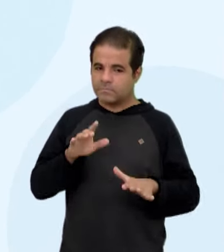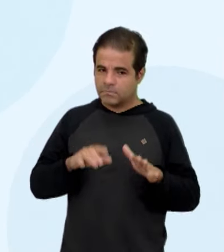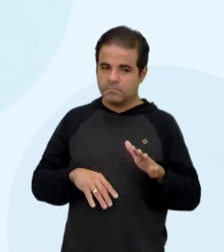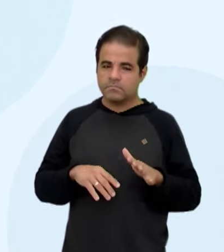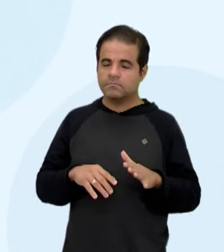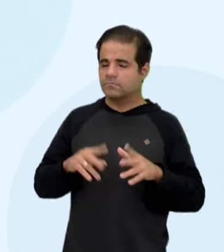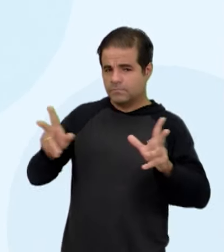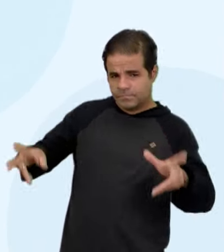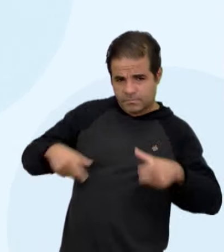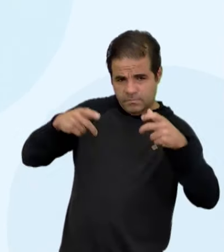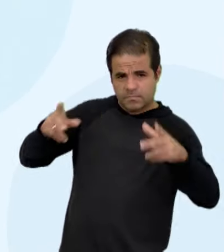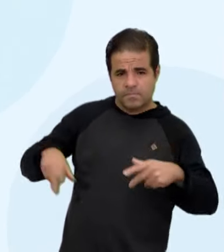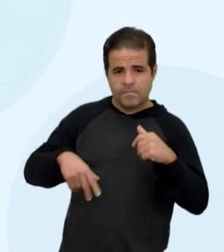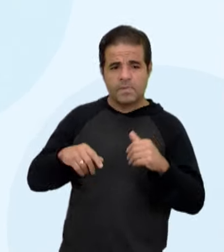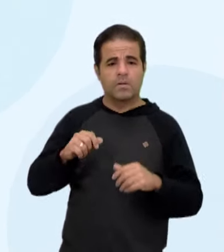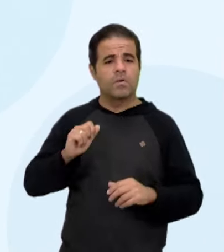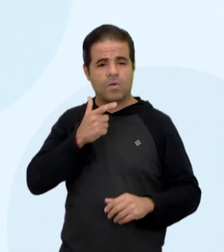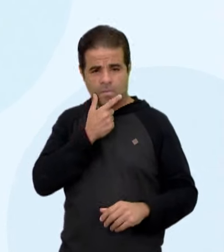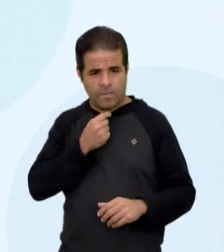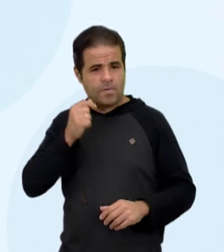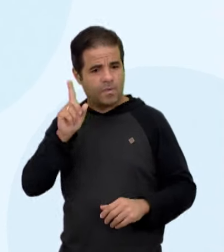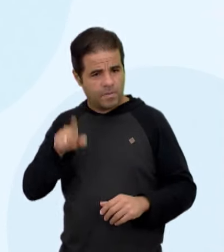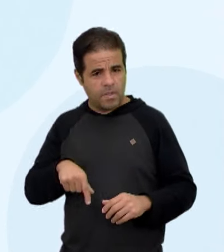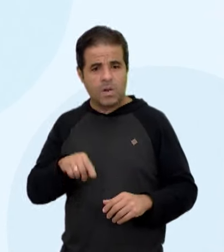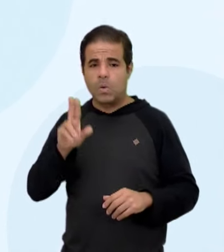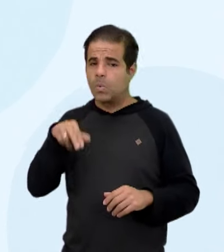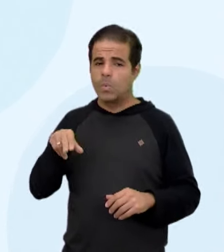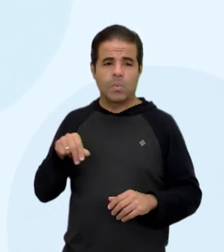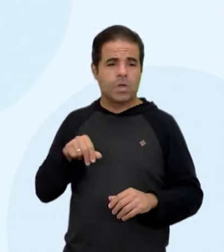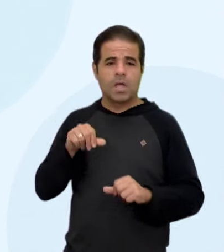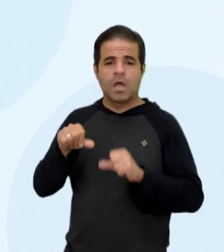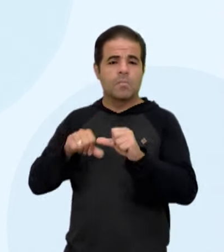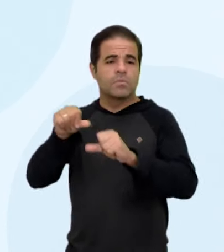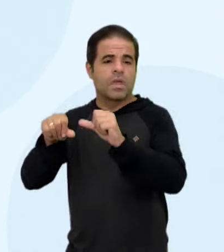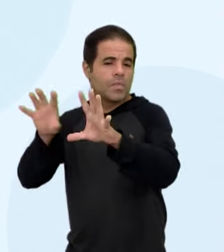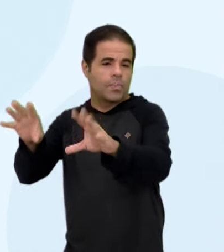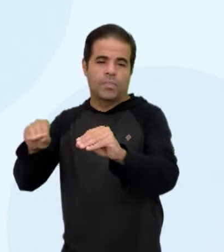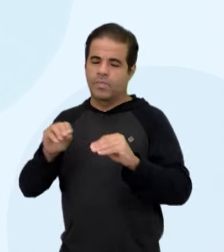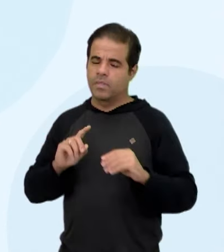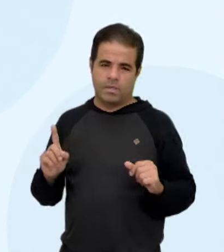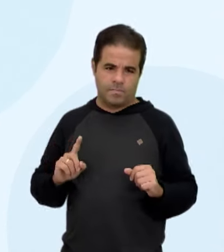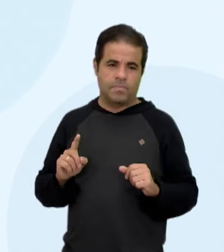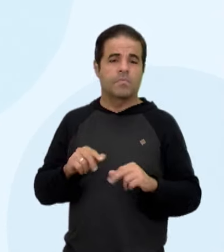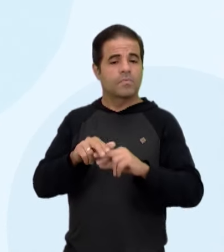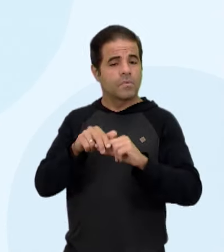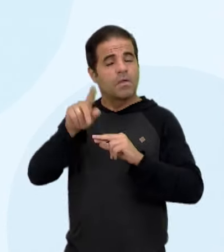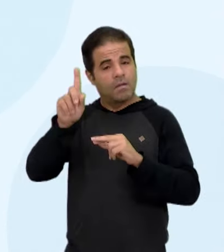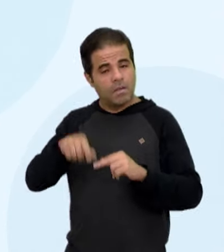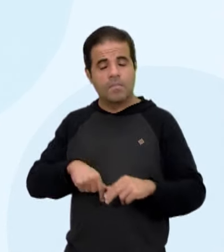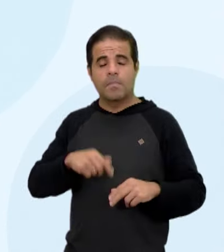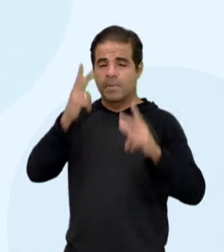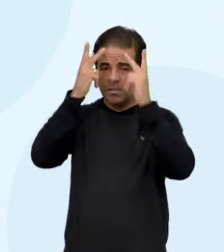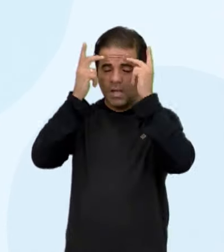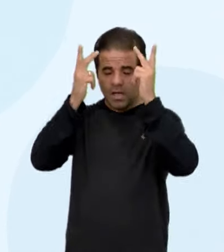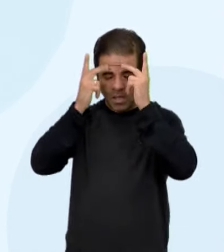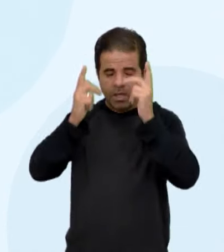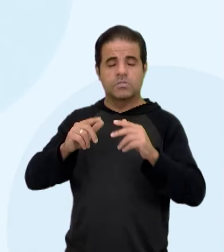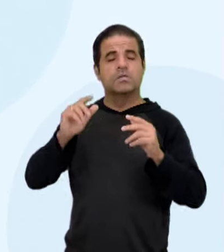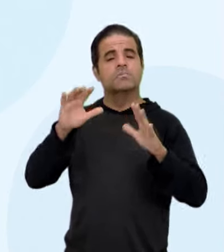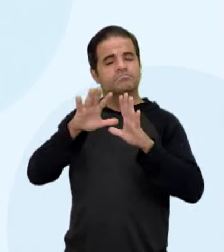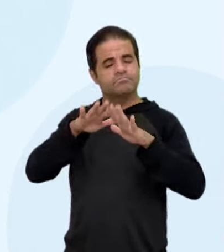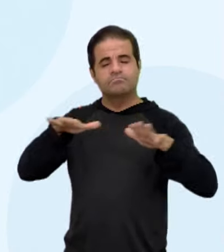de ser um ponto de exploração por seres humanos, ele não foi modificado ao longo do tempo, portanto, é uma